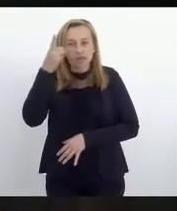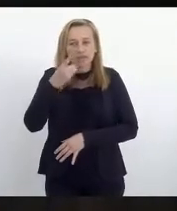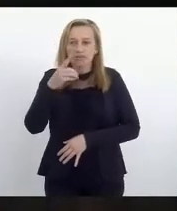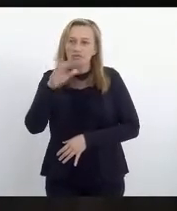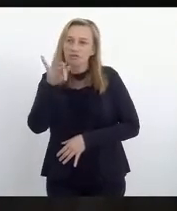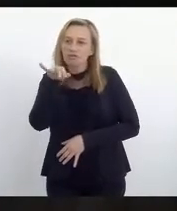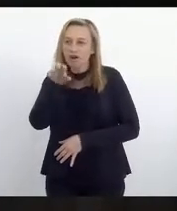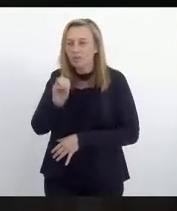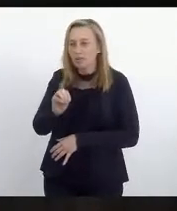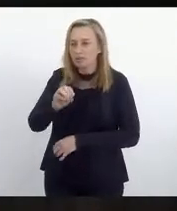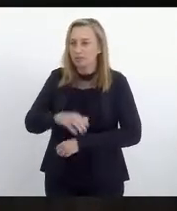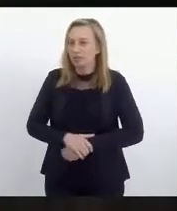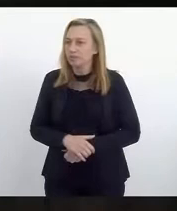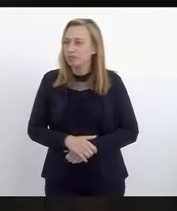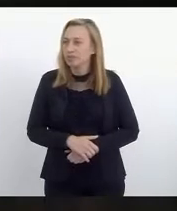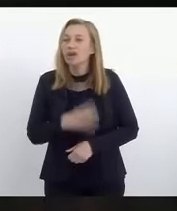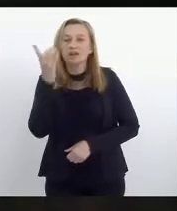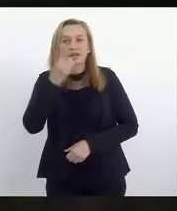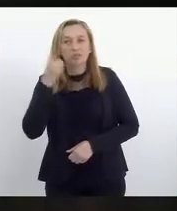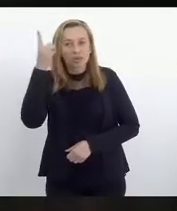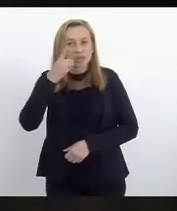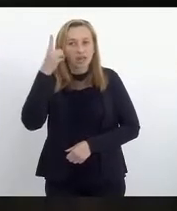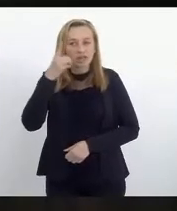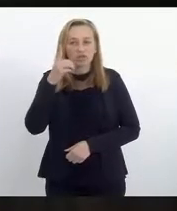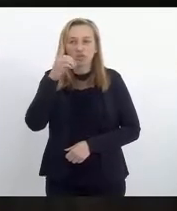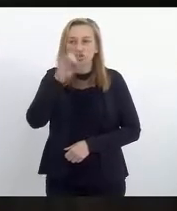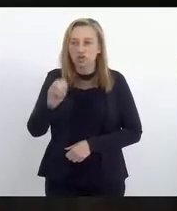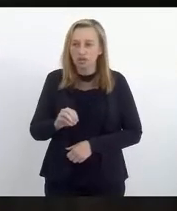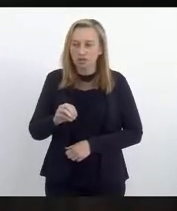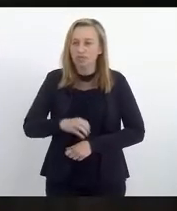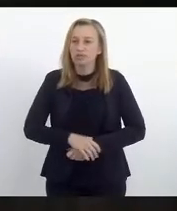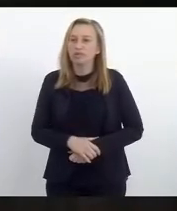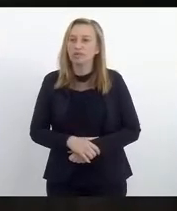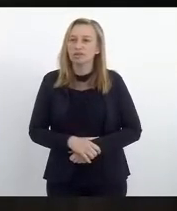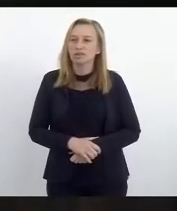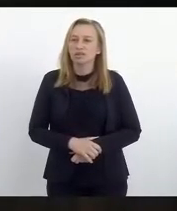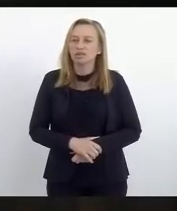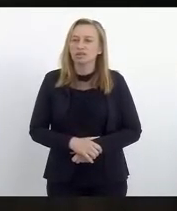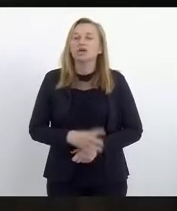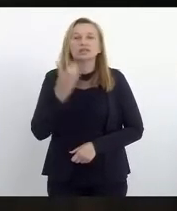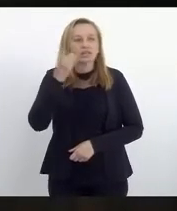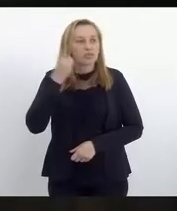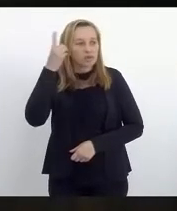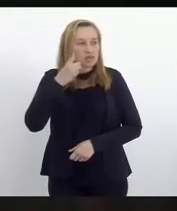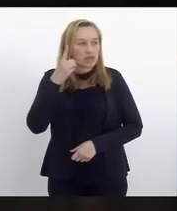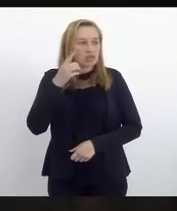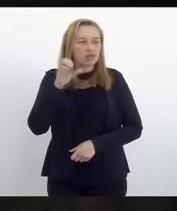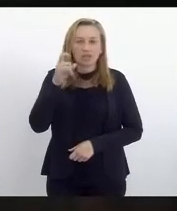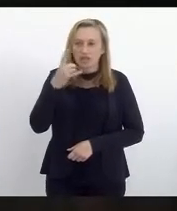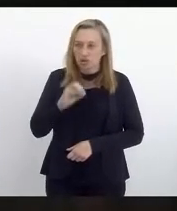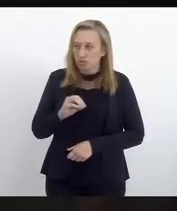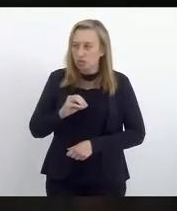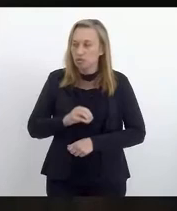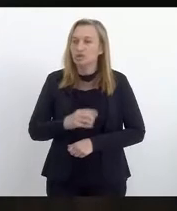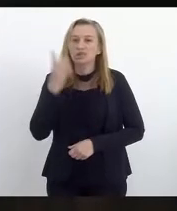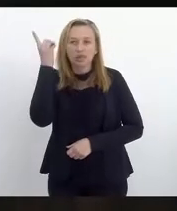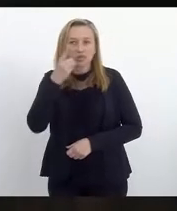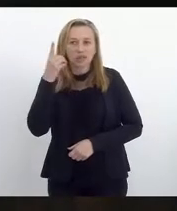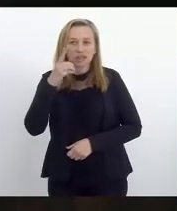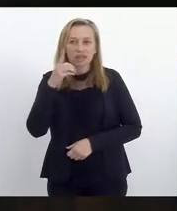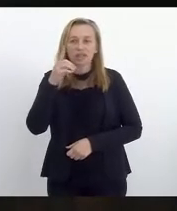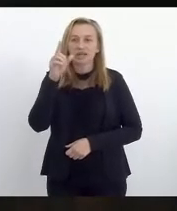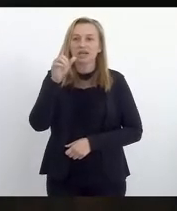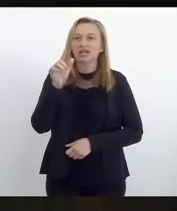Silva. Deputado Dionísio Lins. Deputado Sérgio Fernandes. Deputada